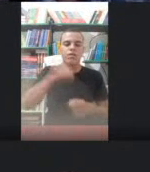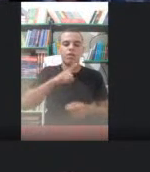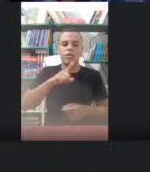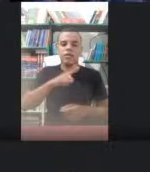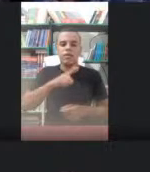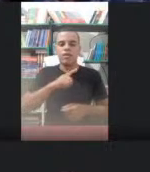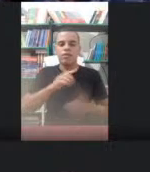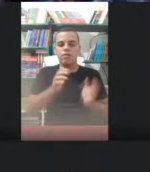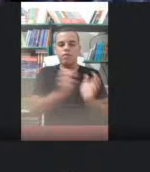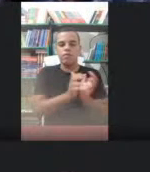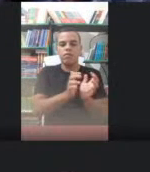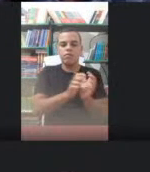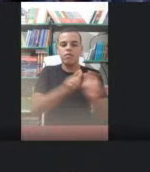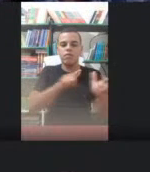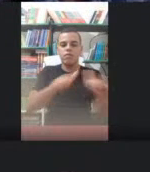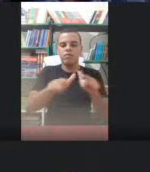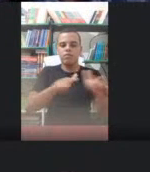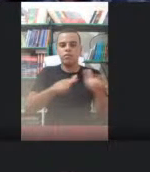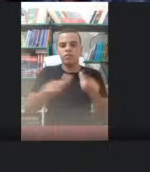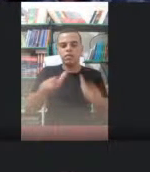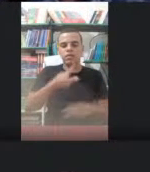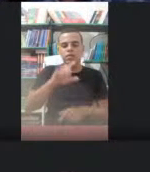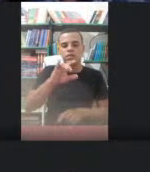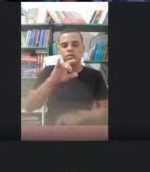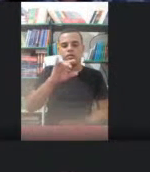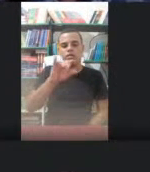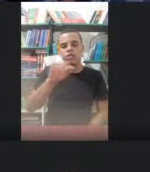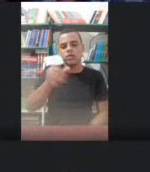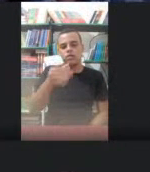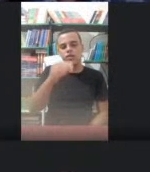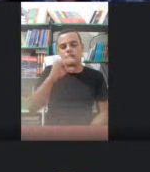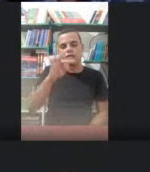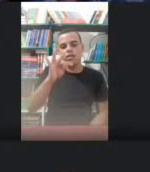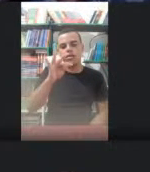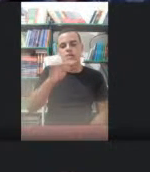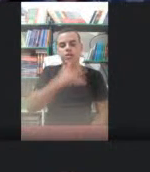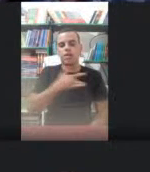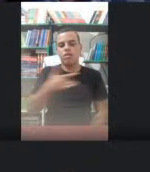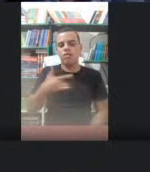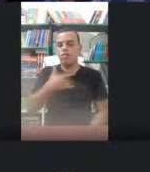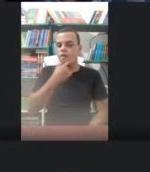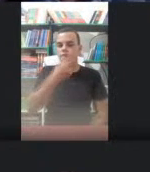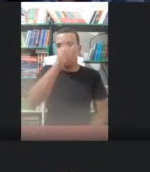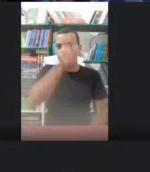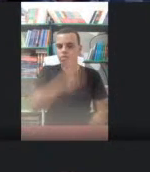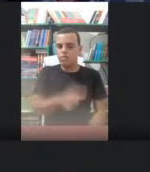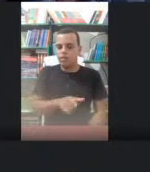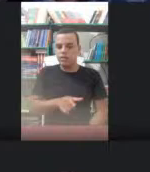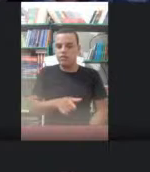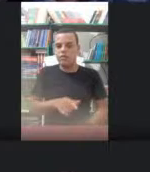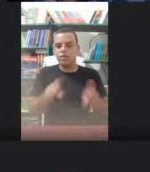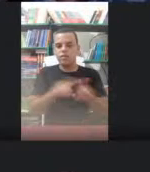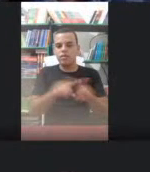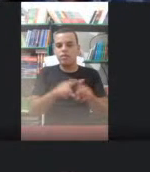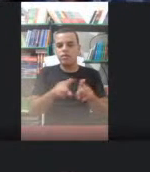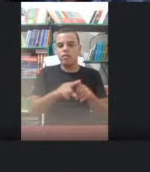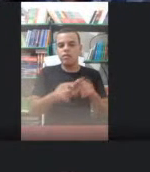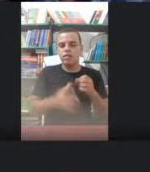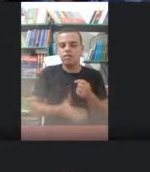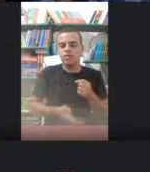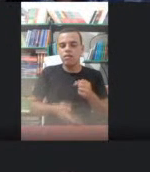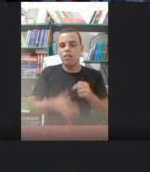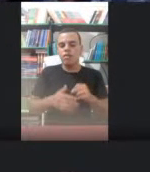trabalho, que é o GT de Saúde do Homem, onde se reúnem pessoas, né, atores, eu gosto muito de dizer